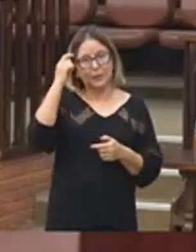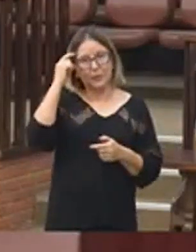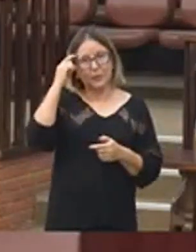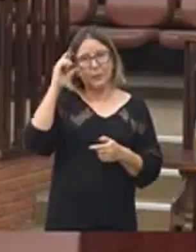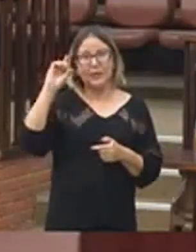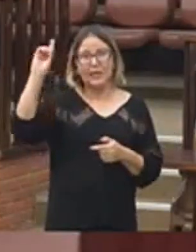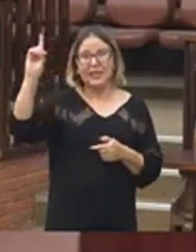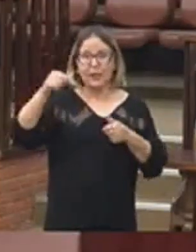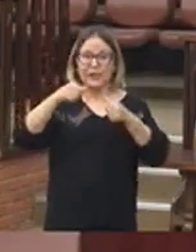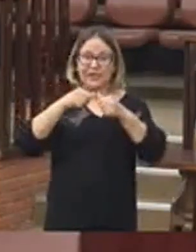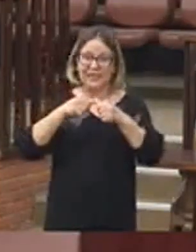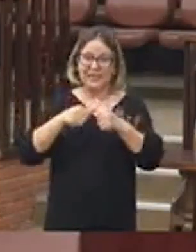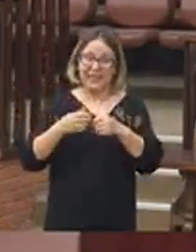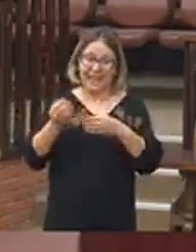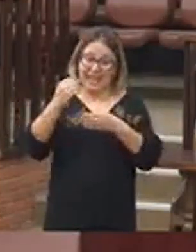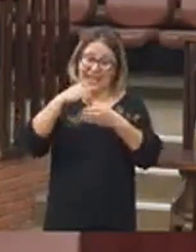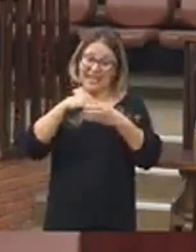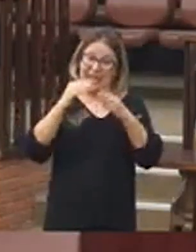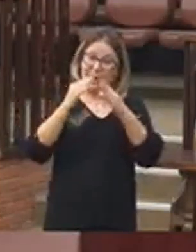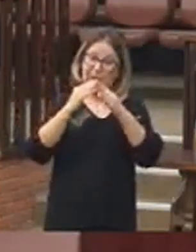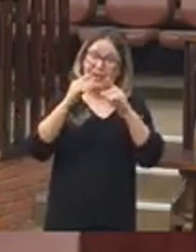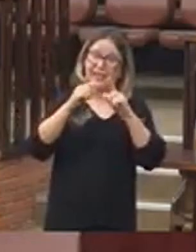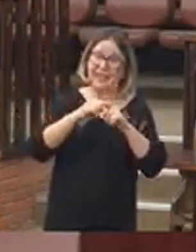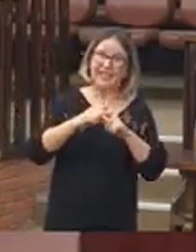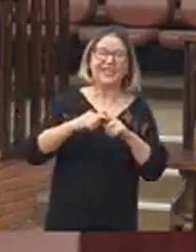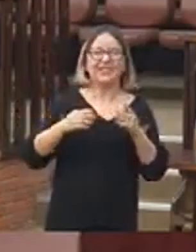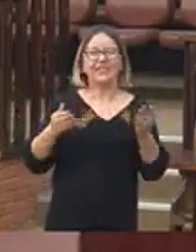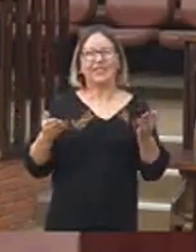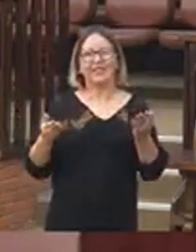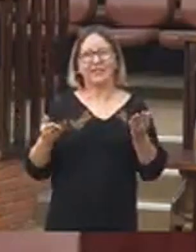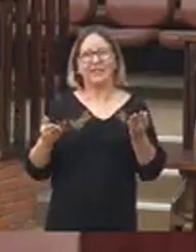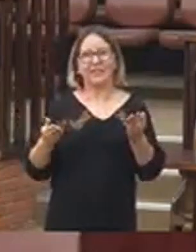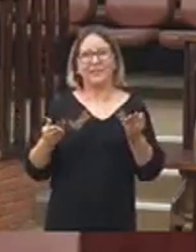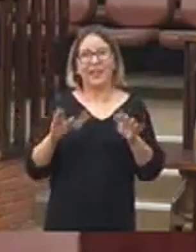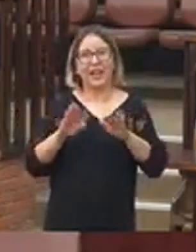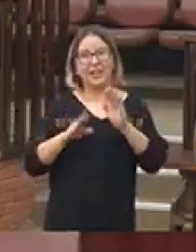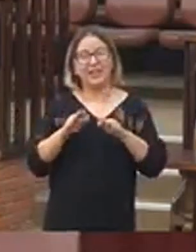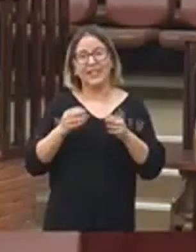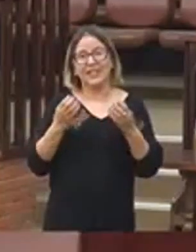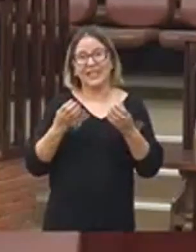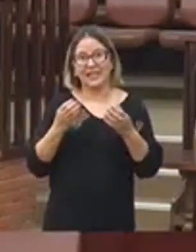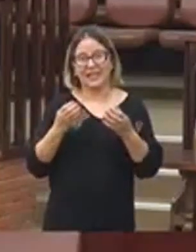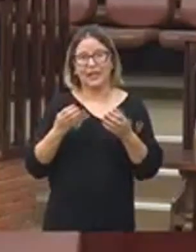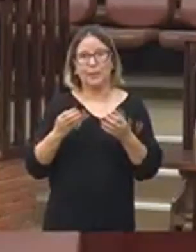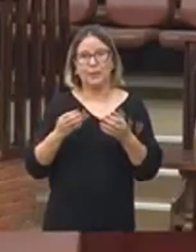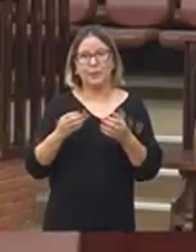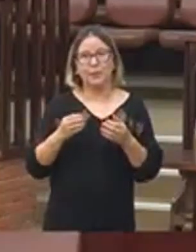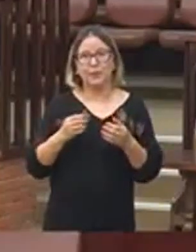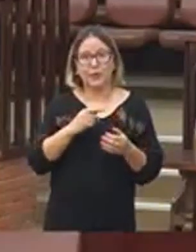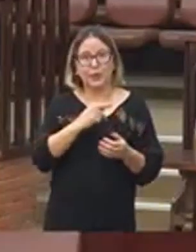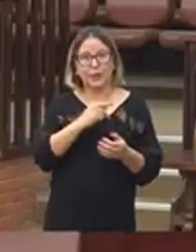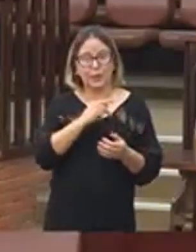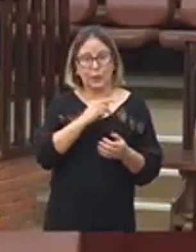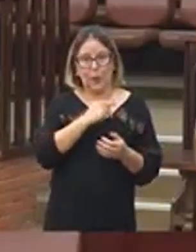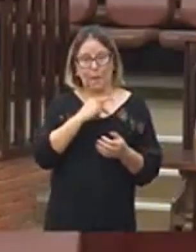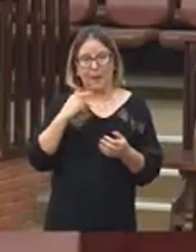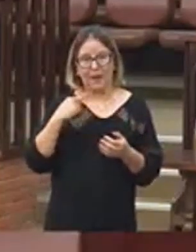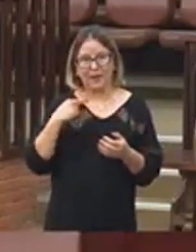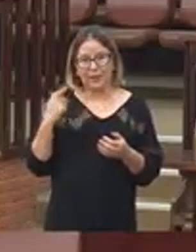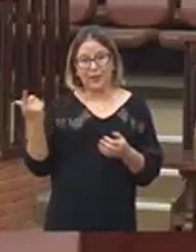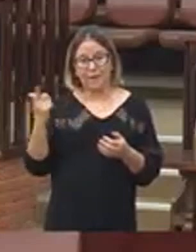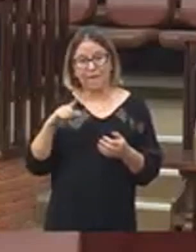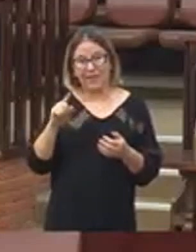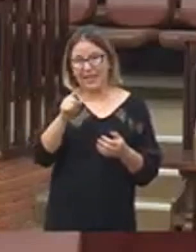quer que o pastor venha aqui, não quer oração de longe, porque nós temos uma